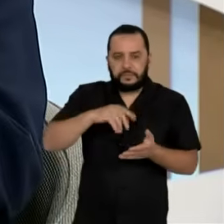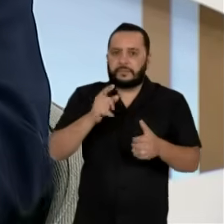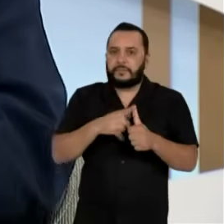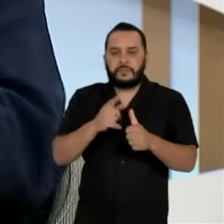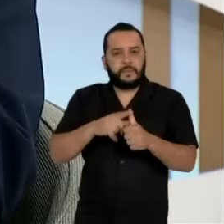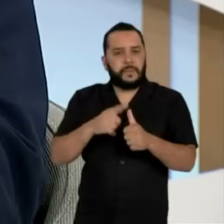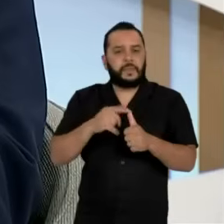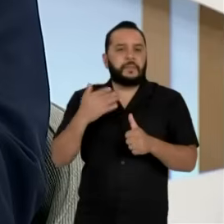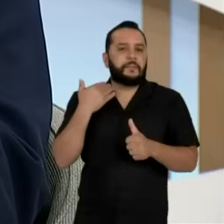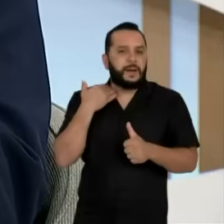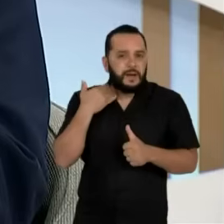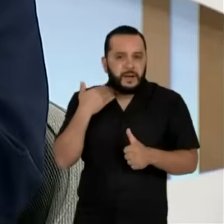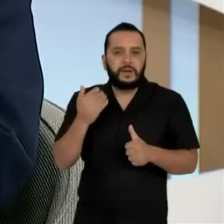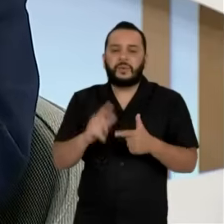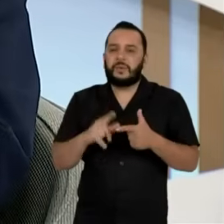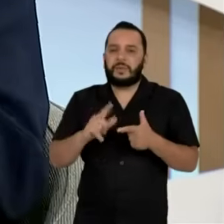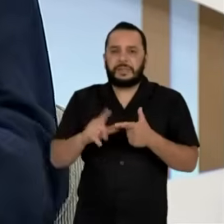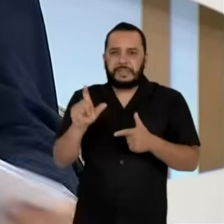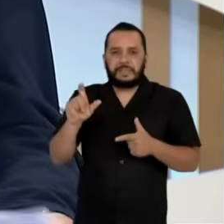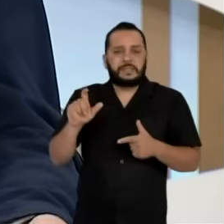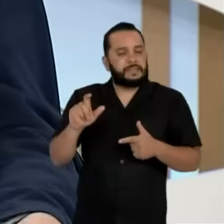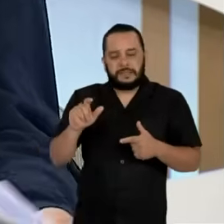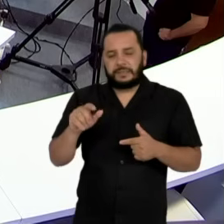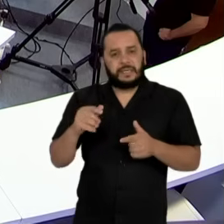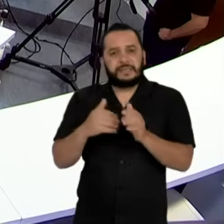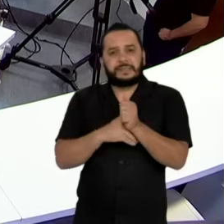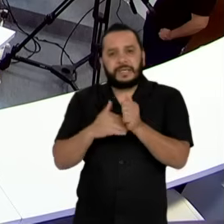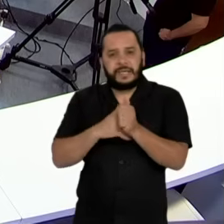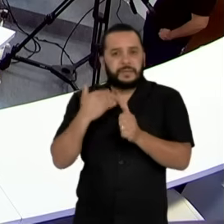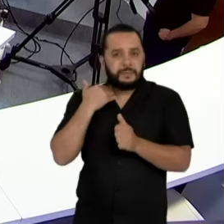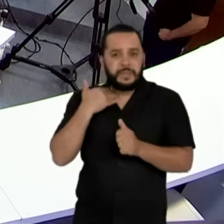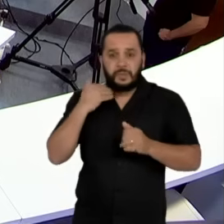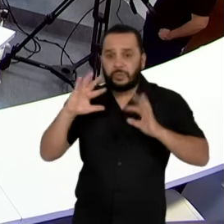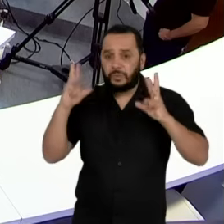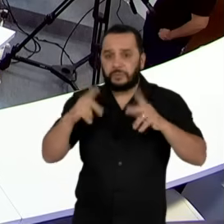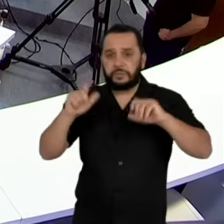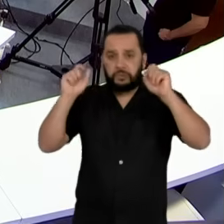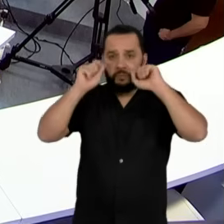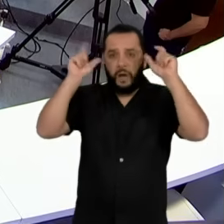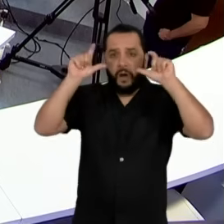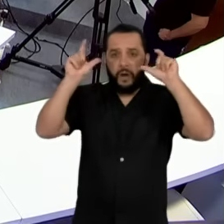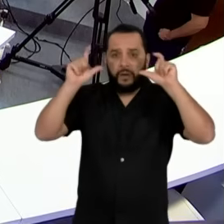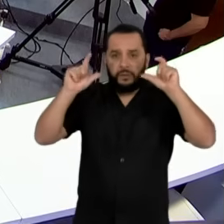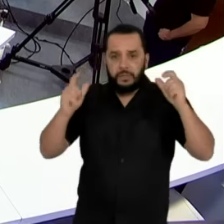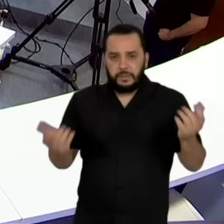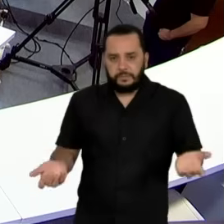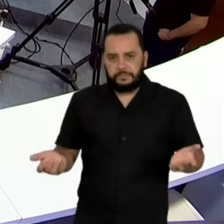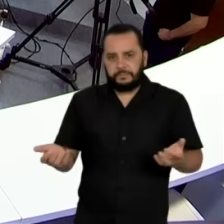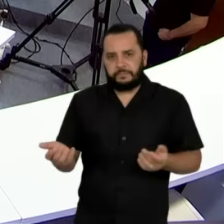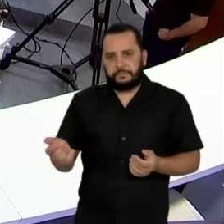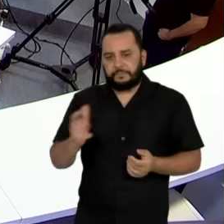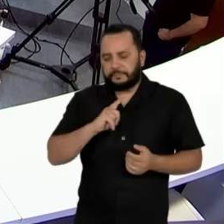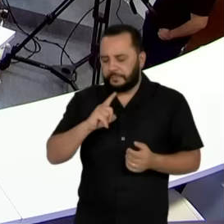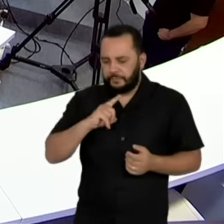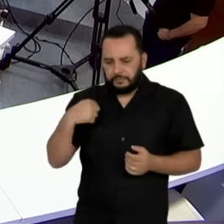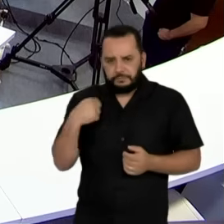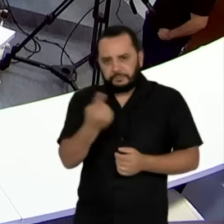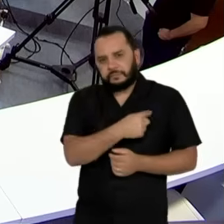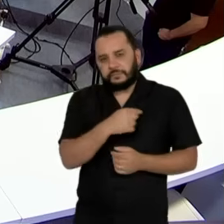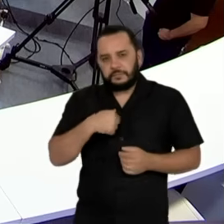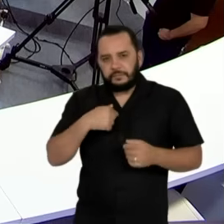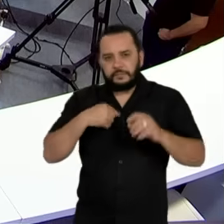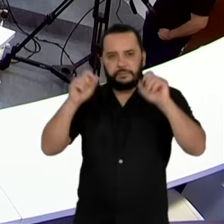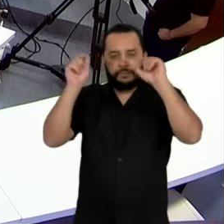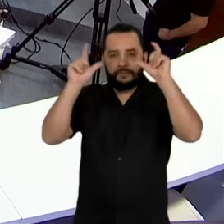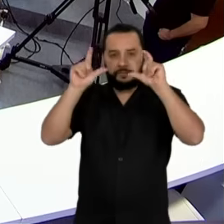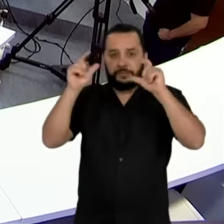contas bancárias, as senhas das contas bancárias, né? E nós fomos pegos de surpresa, ficamos assim perplexos, nem sabia do que